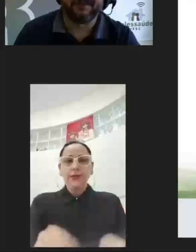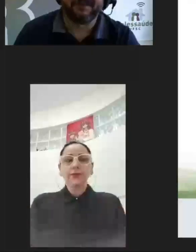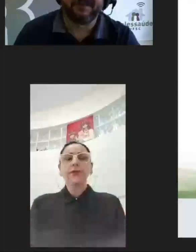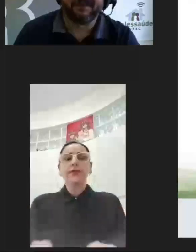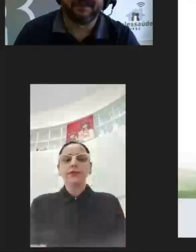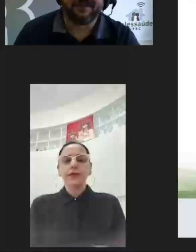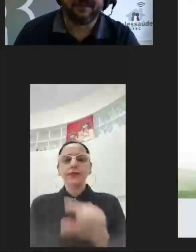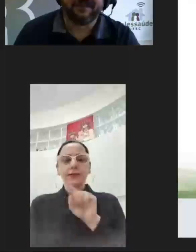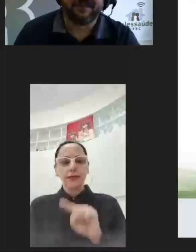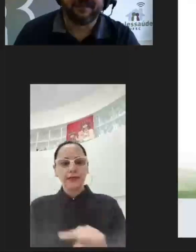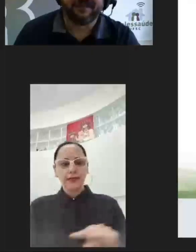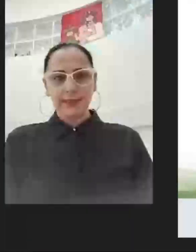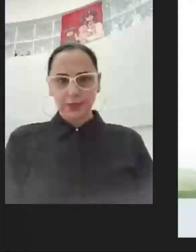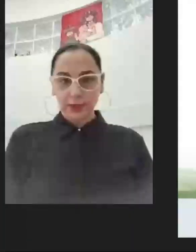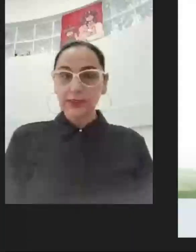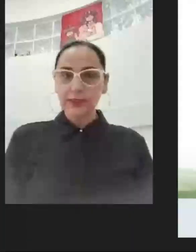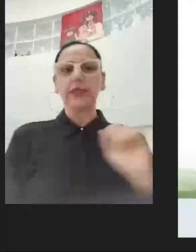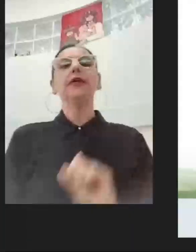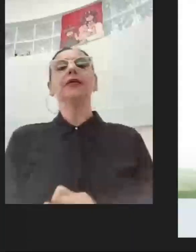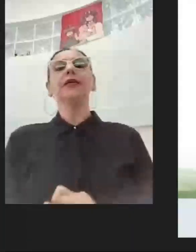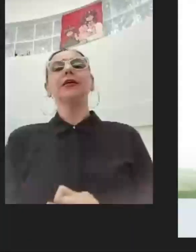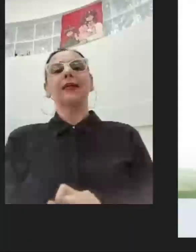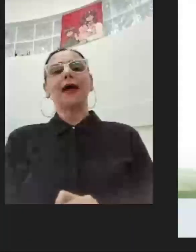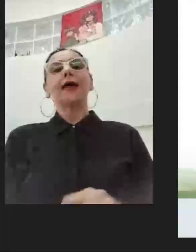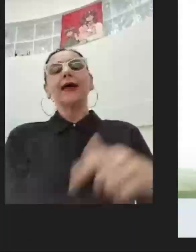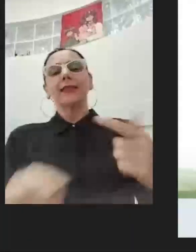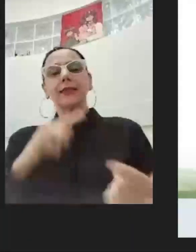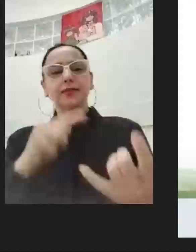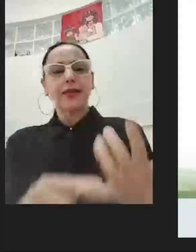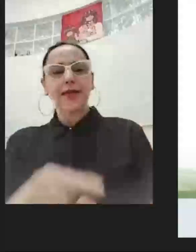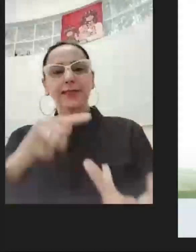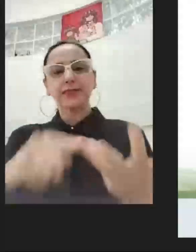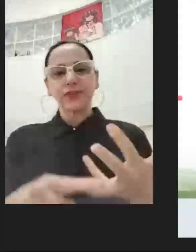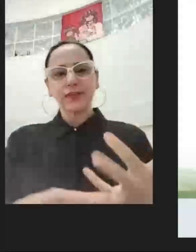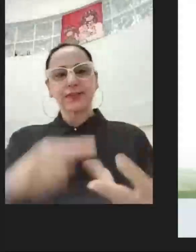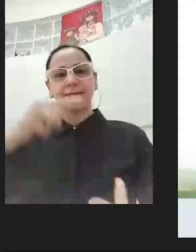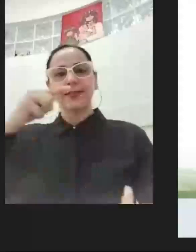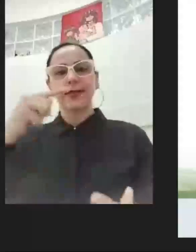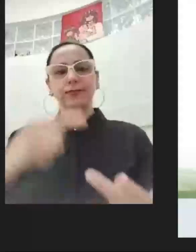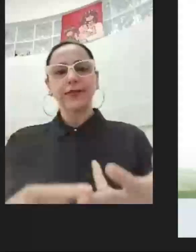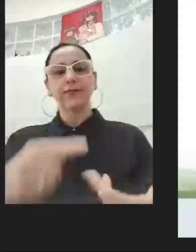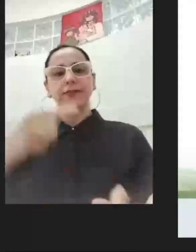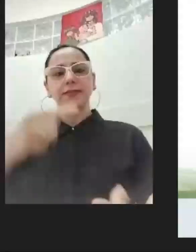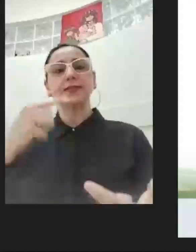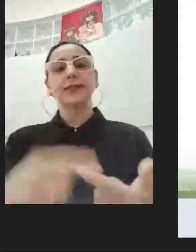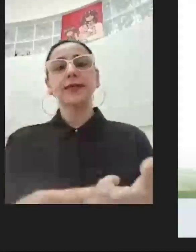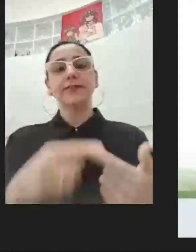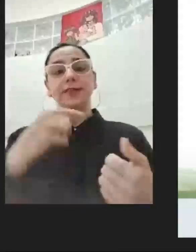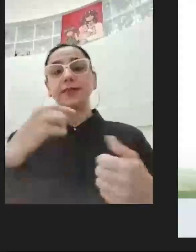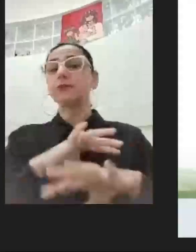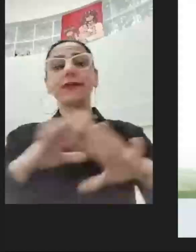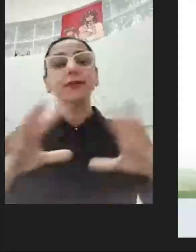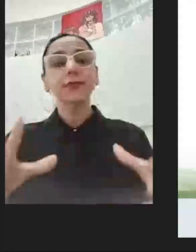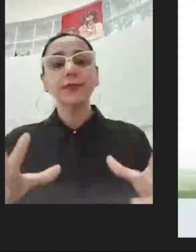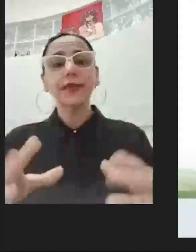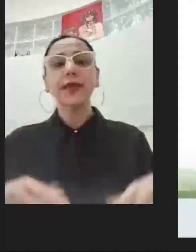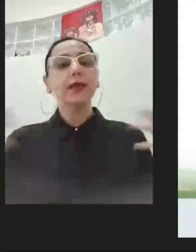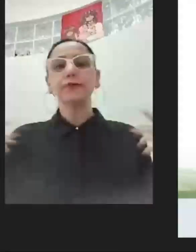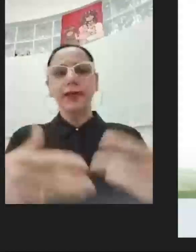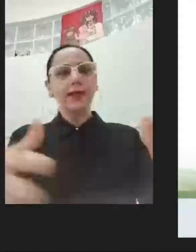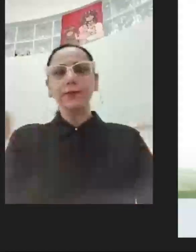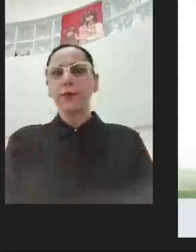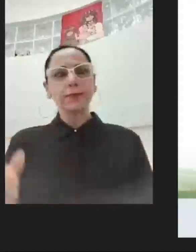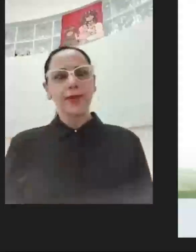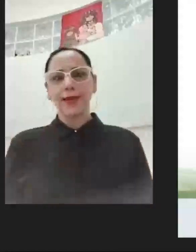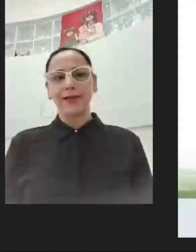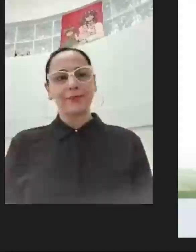ver o contexto familiar. Muitas vezes a mãe está ali sozinha, tá? Tem que ordenhar, tem que esterilizar material, tem que fazer isso, tem que fazer aquilo, não tem